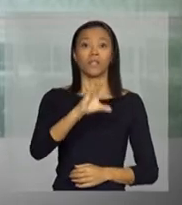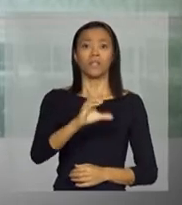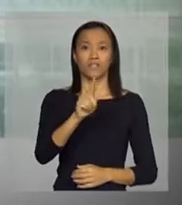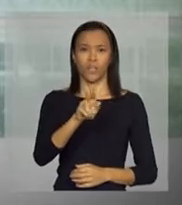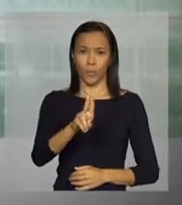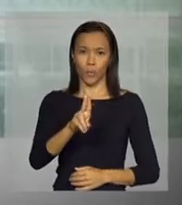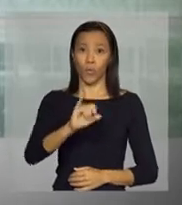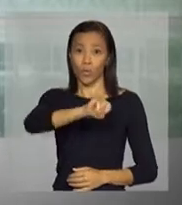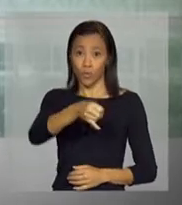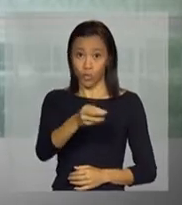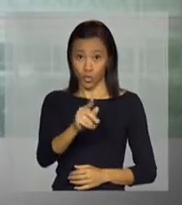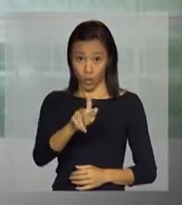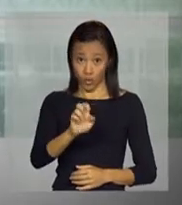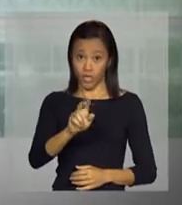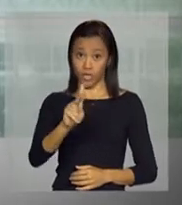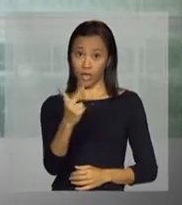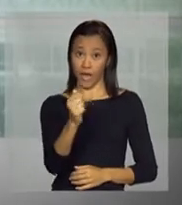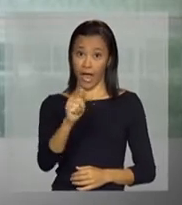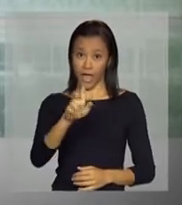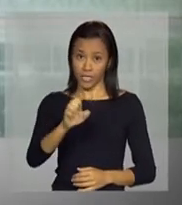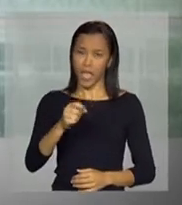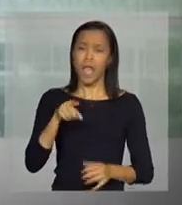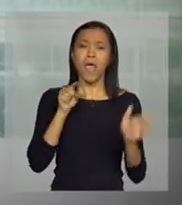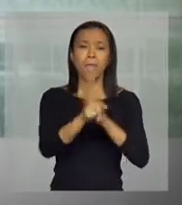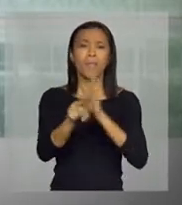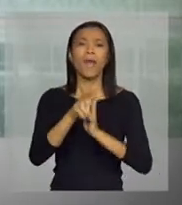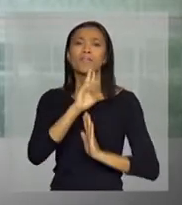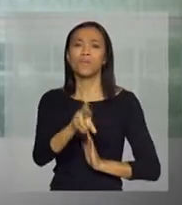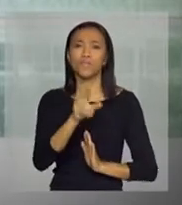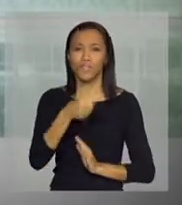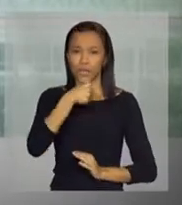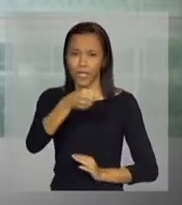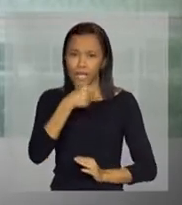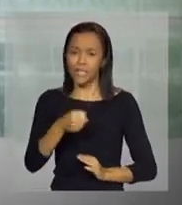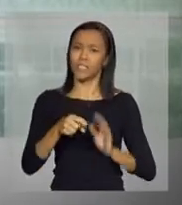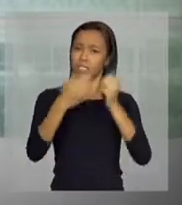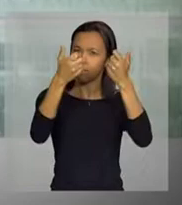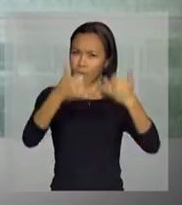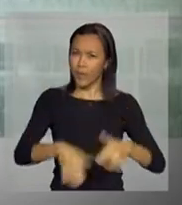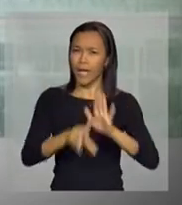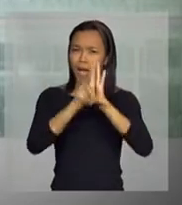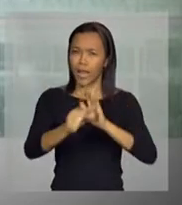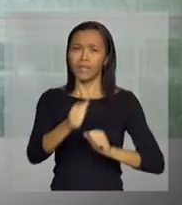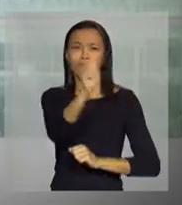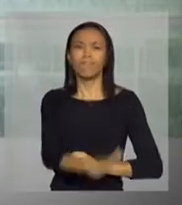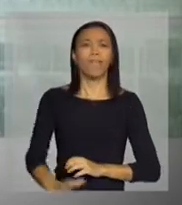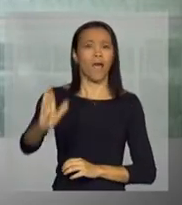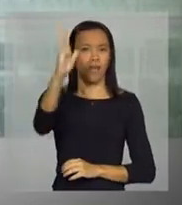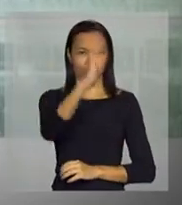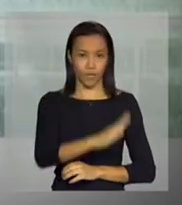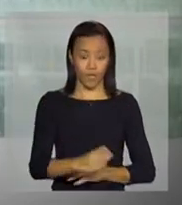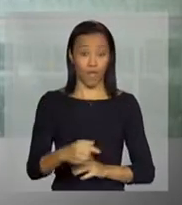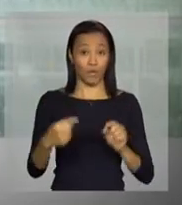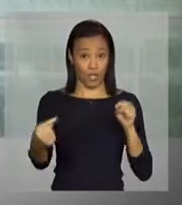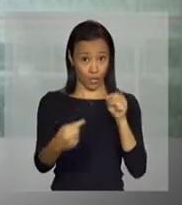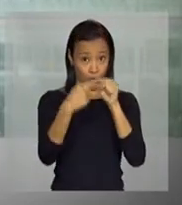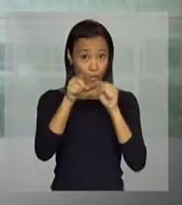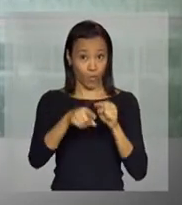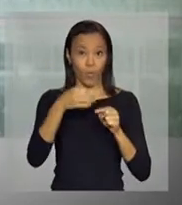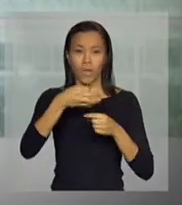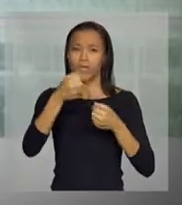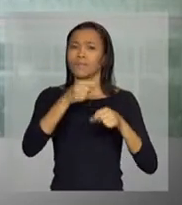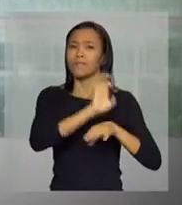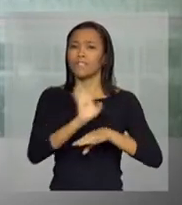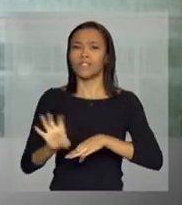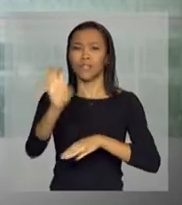ha respondeu a perguntas de jornalistas e ressaltou que a lei tem abrangência Nacional de acordo com ele estado